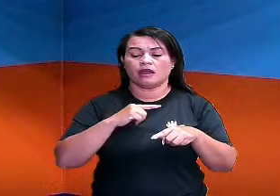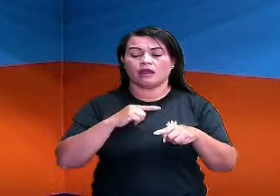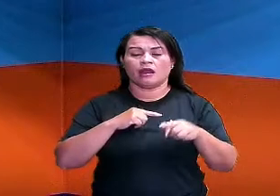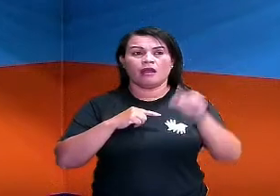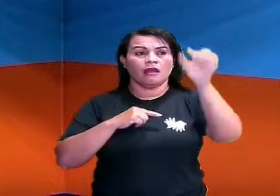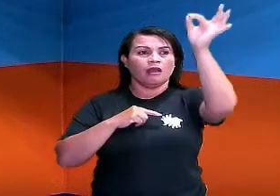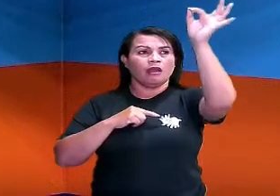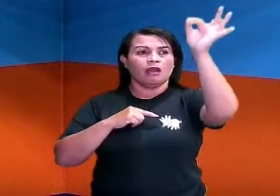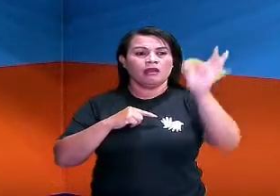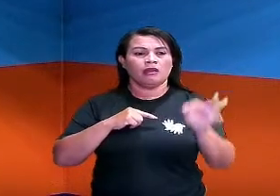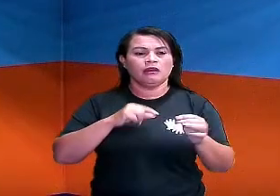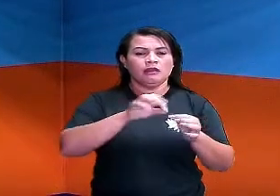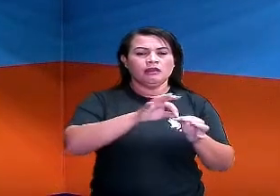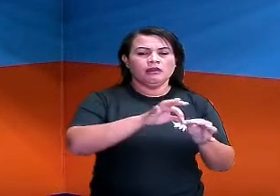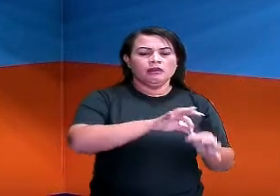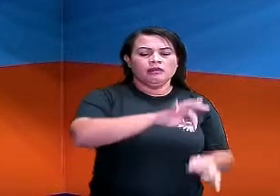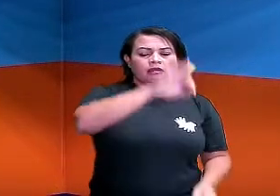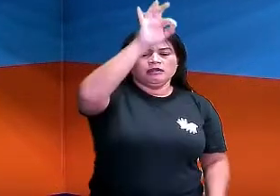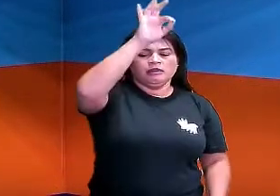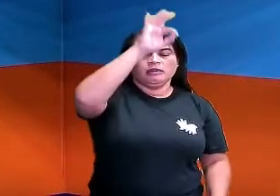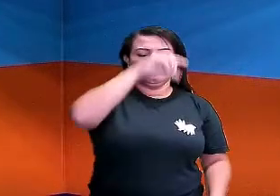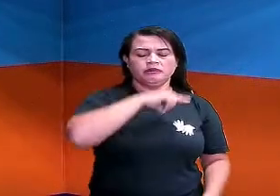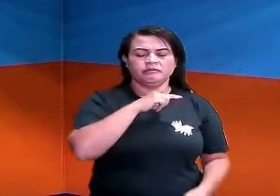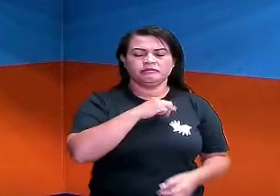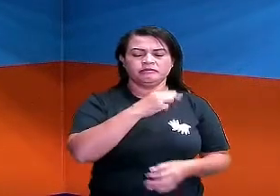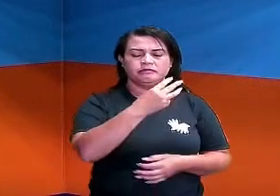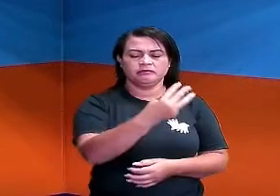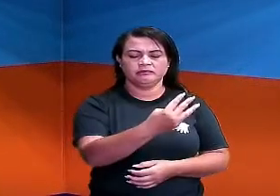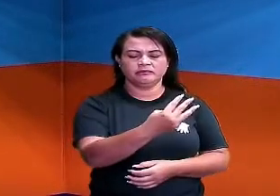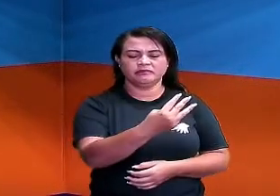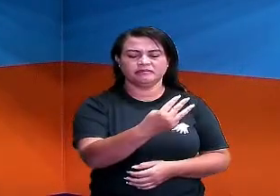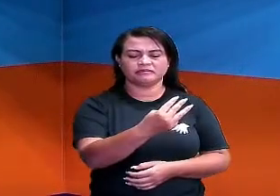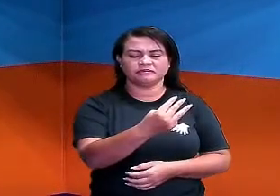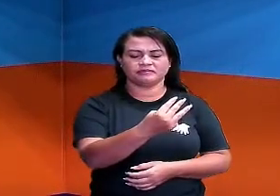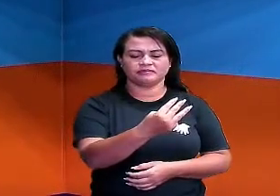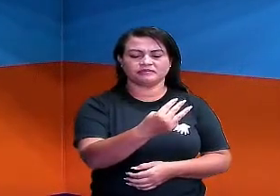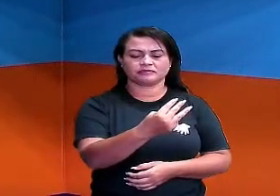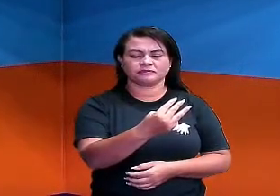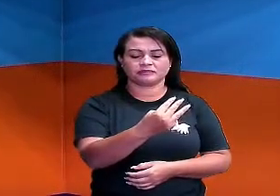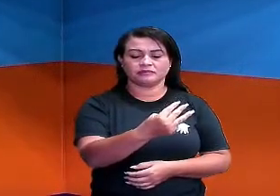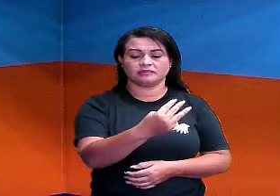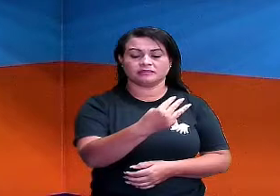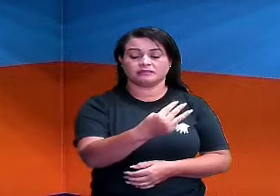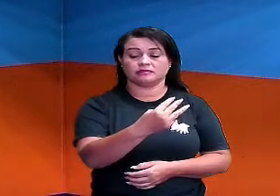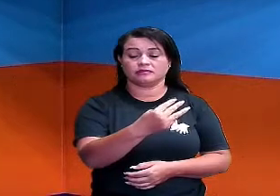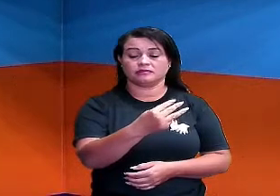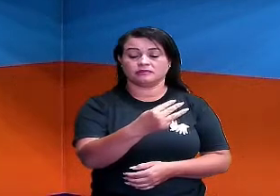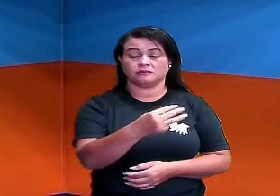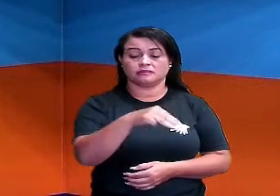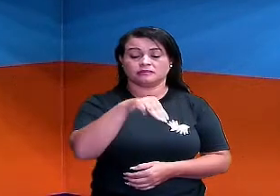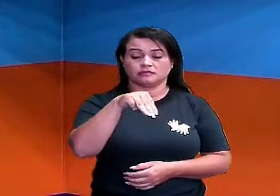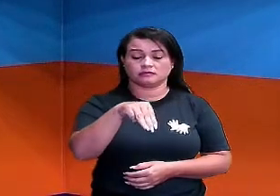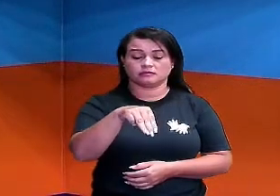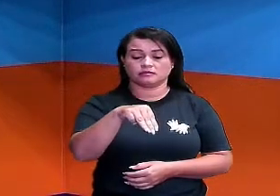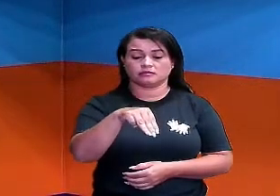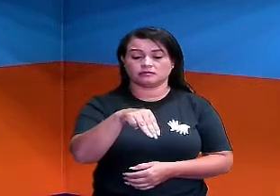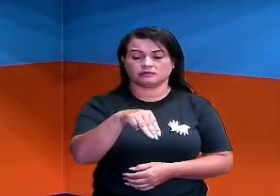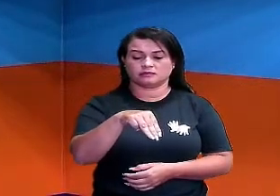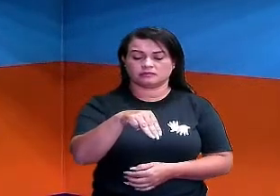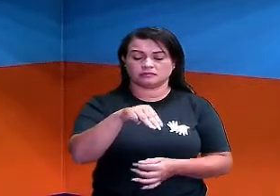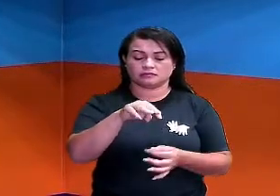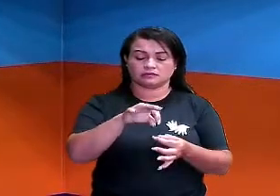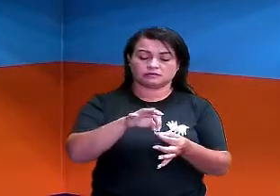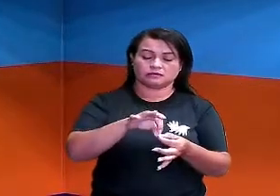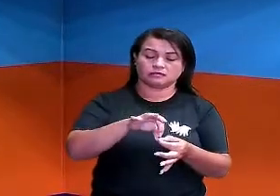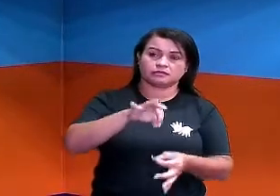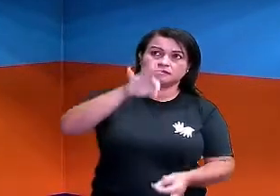reta e está escrito que ela tem 3 metros, tá? Então, daqui até aqui,